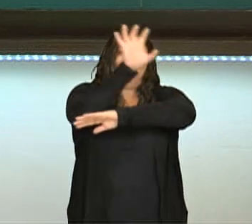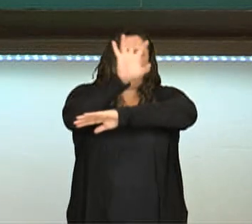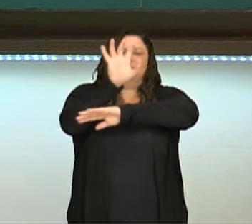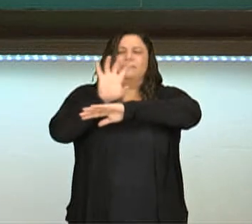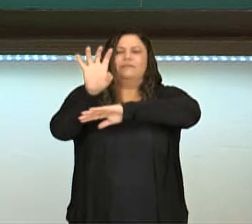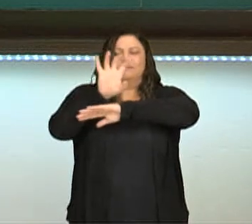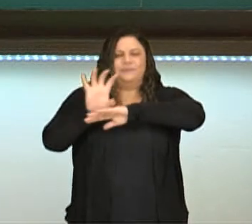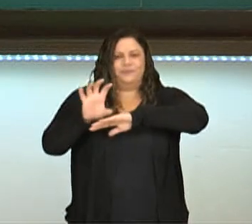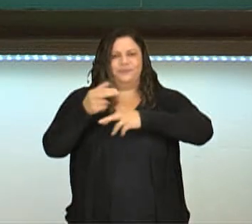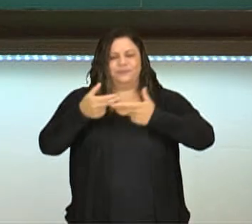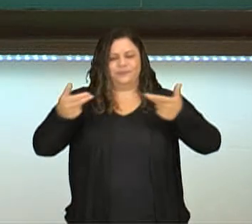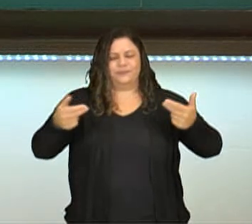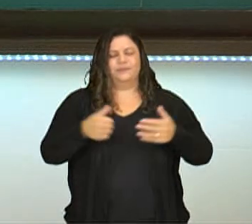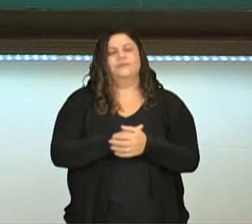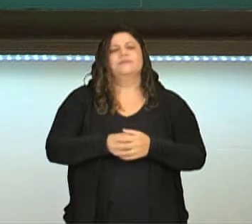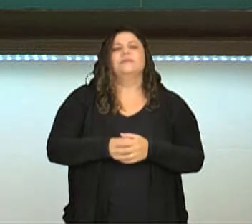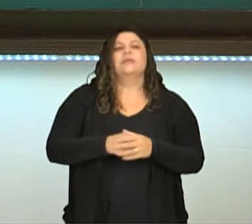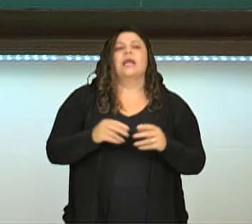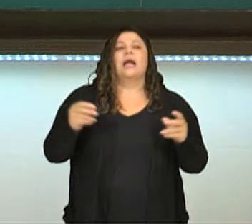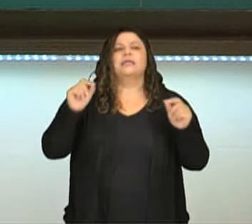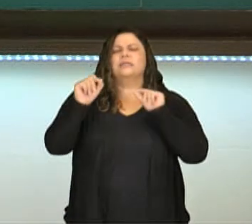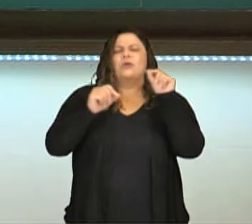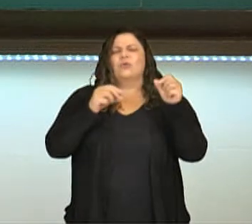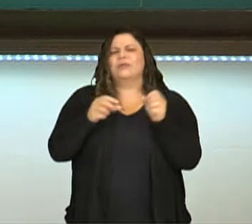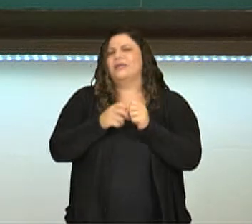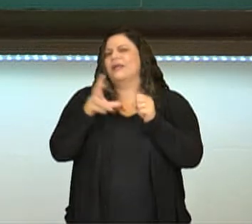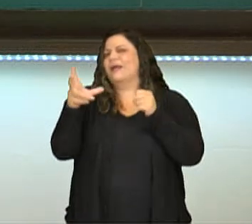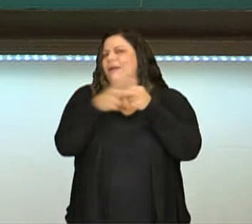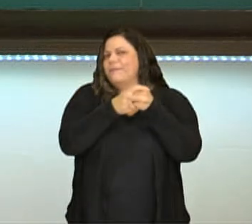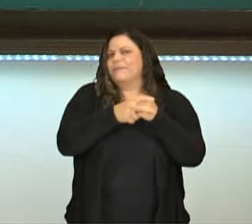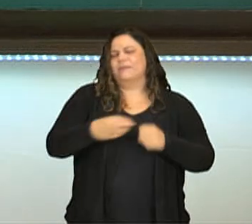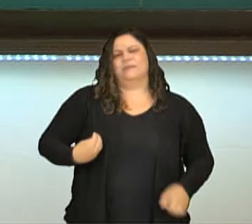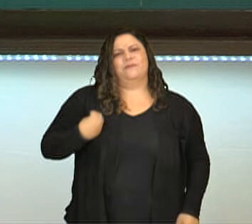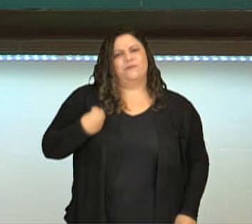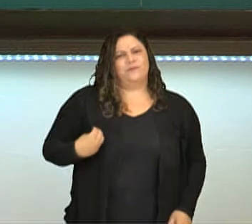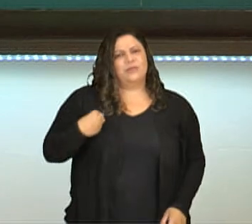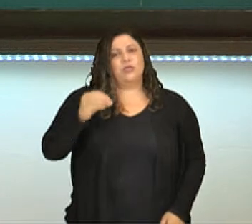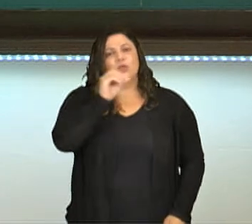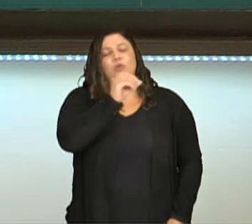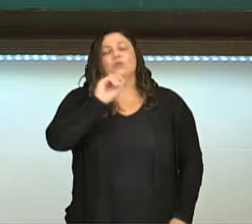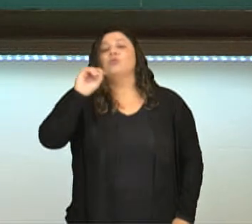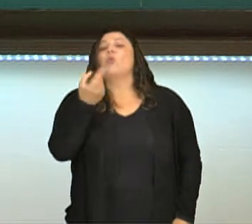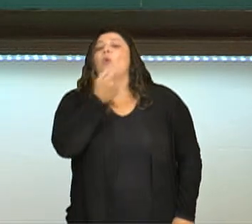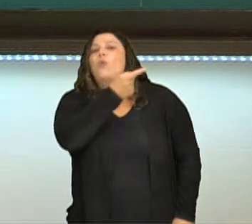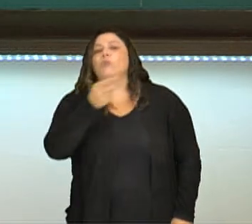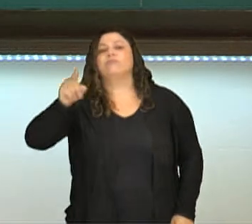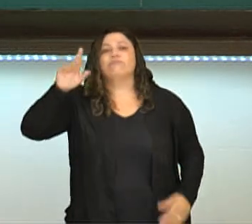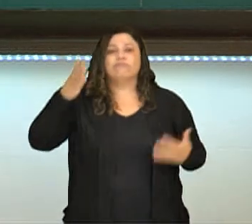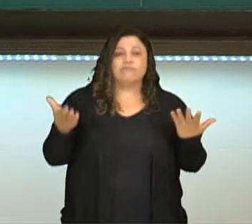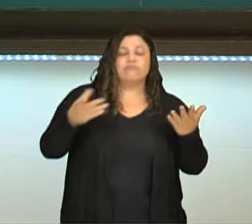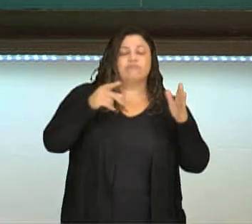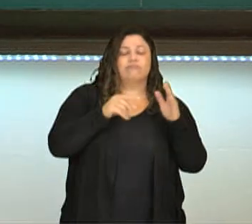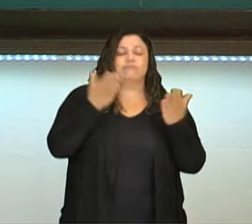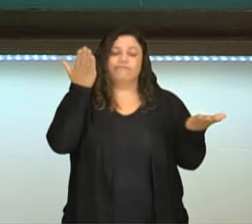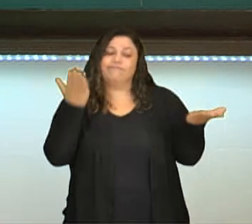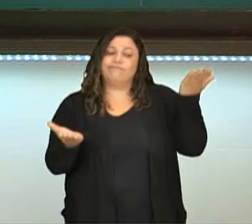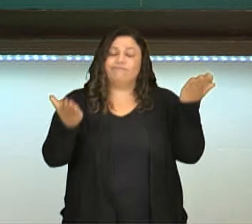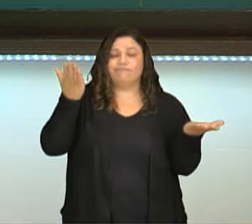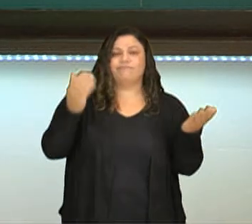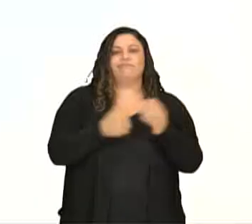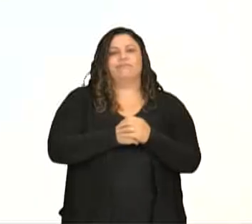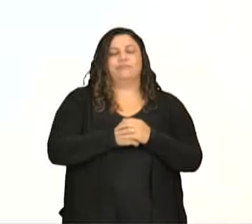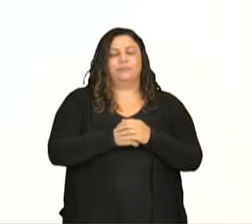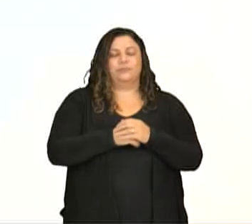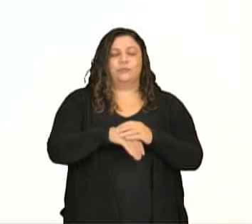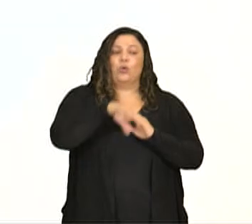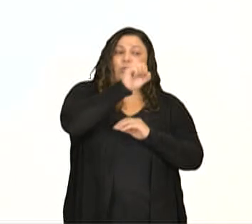Existe uma discussão grande sobre os vírus serem seres vivos ou não. Alguns cientistas consideram que sim, outros que não. Os vírus,